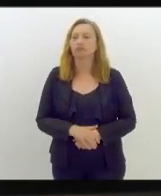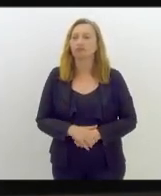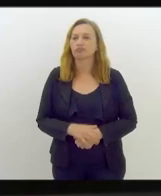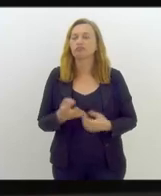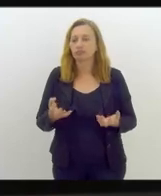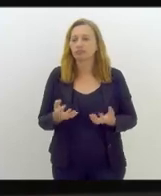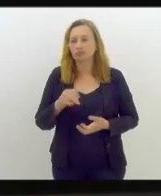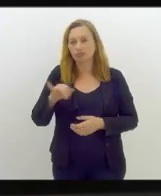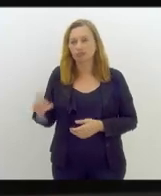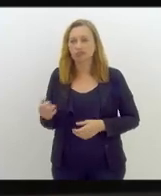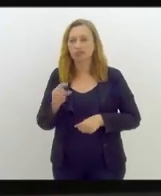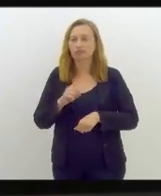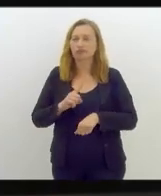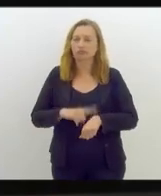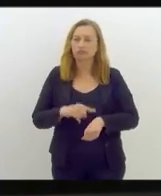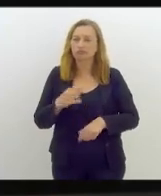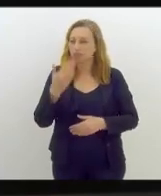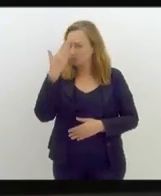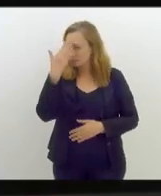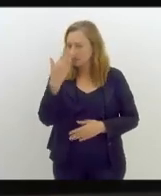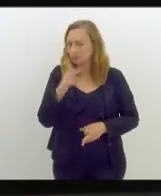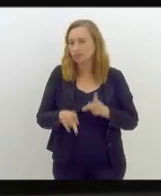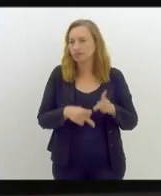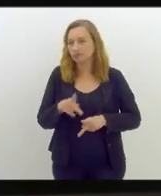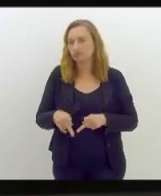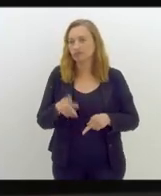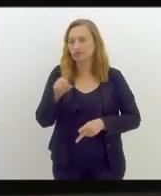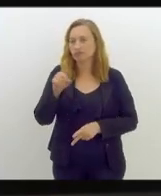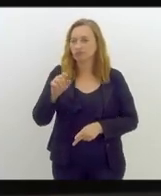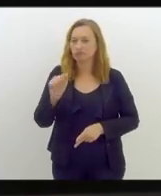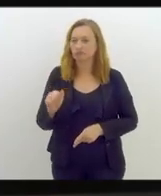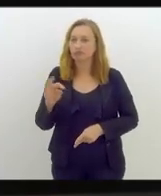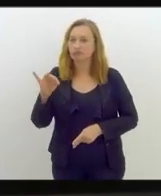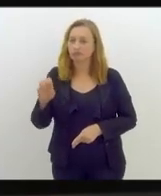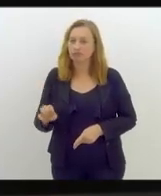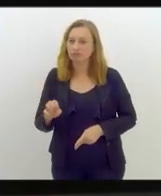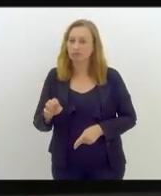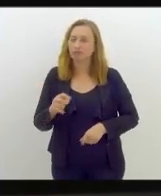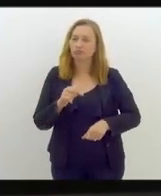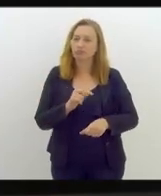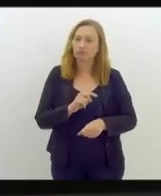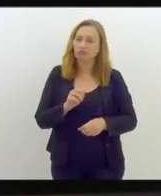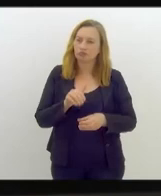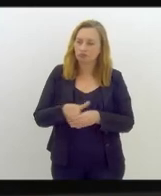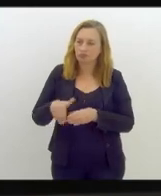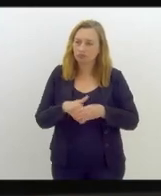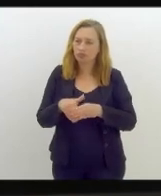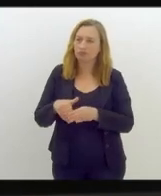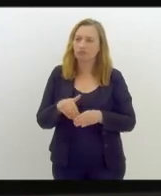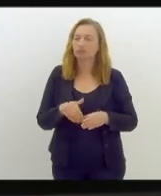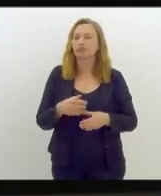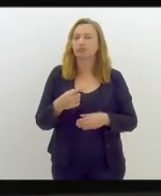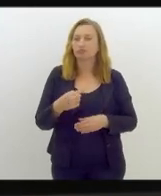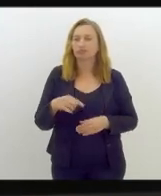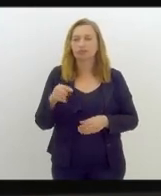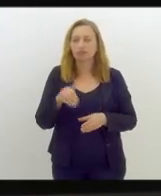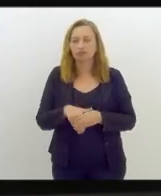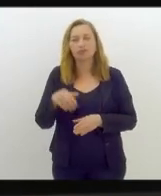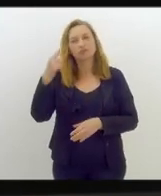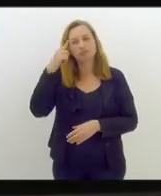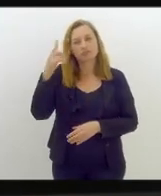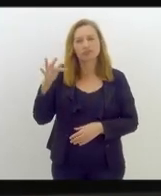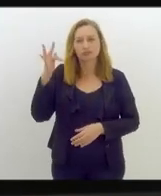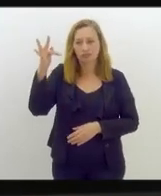eu queria aproveitar esse momento também para agradecer o povo da minha região da Zona Oeste, que na hora de votar nas urnas, votou pensando no